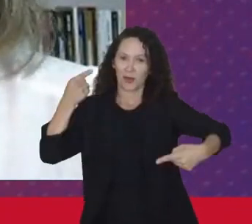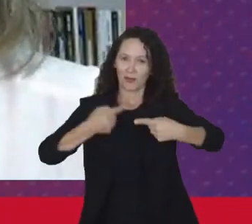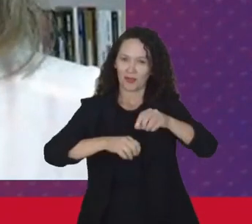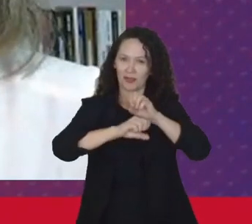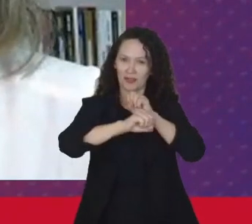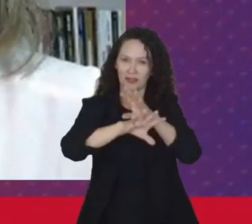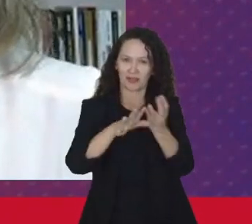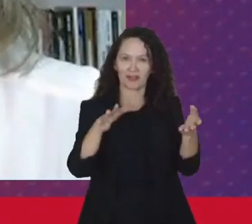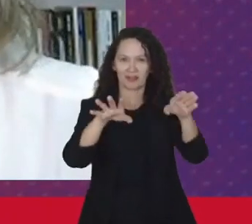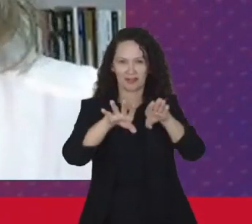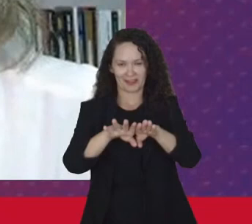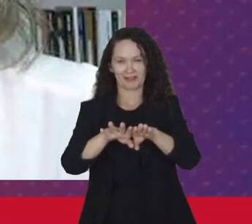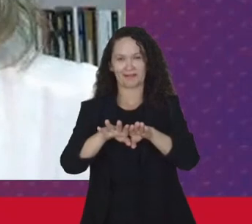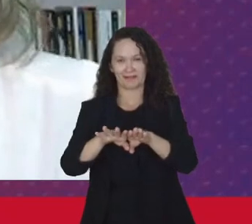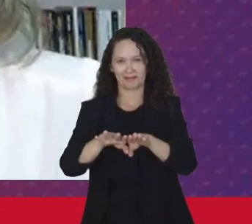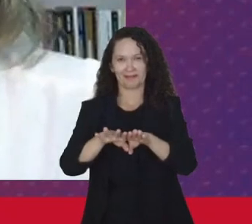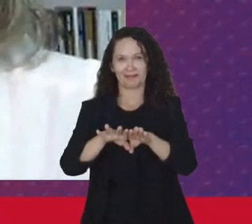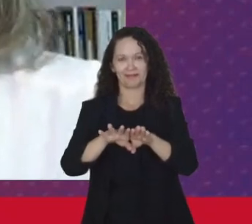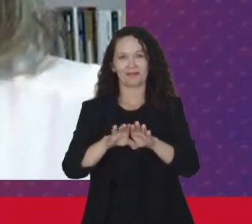educação inclusiva,